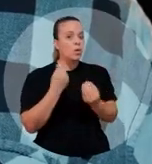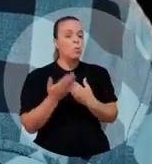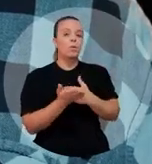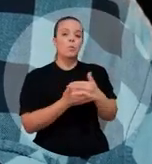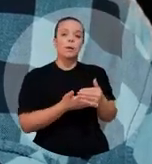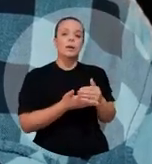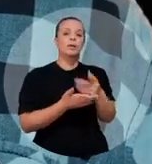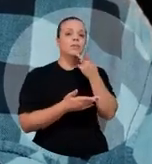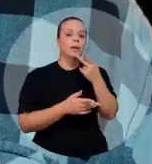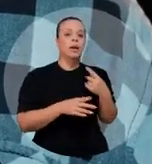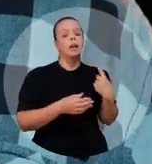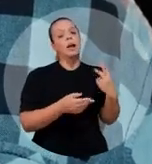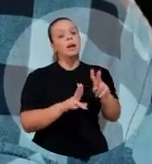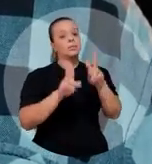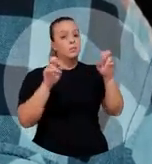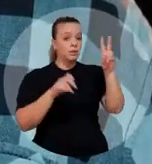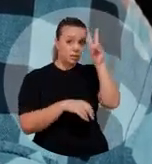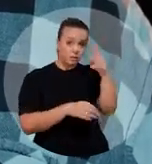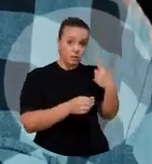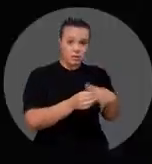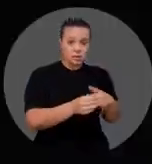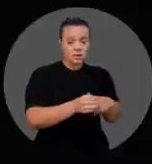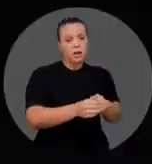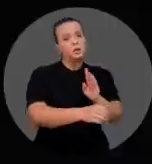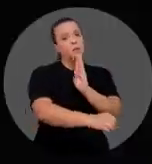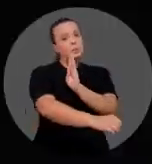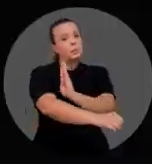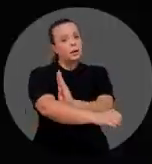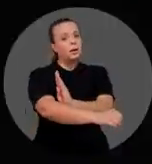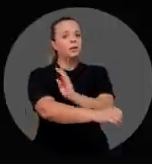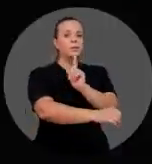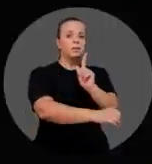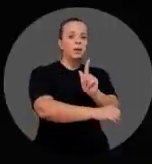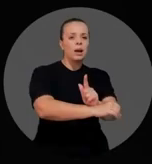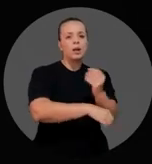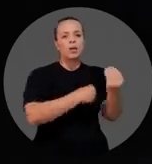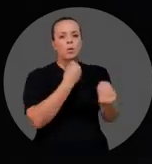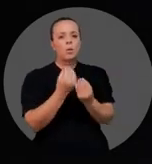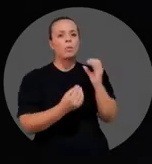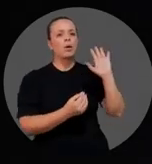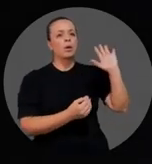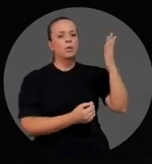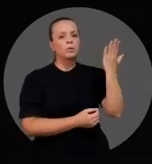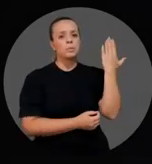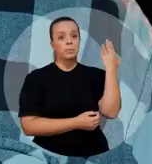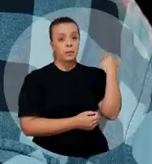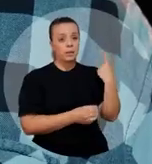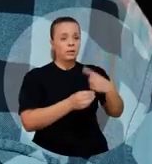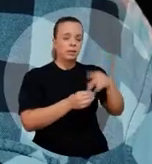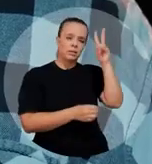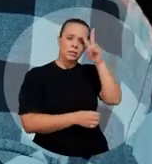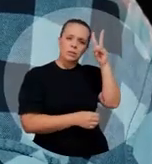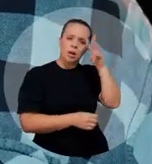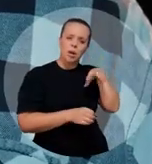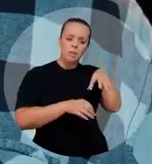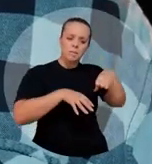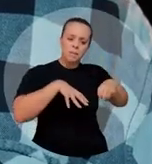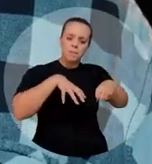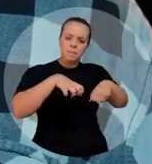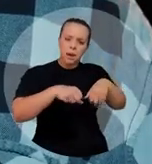começa contando ali a história de Barra do Garças, de uma forma colonizadora, né? E vai